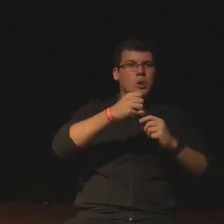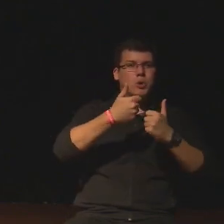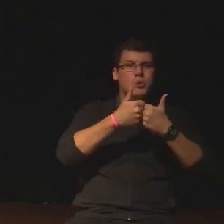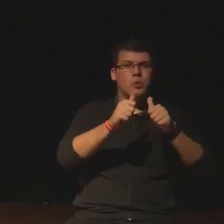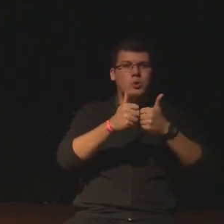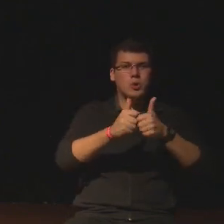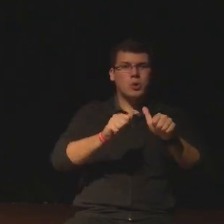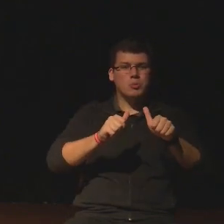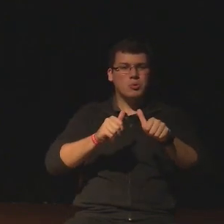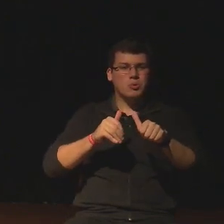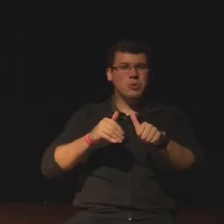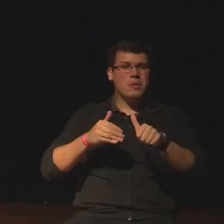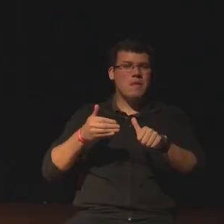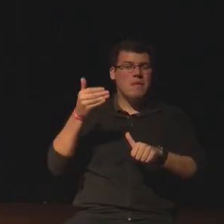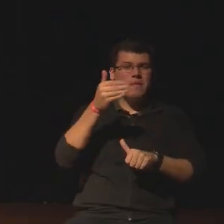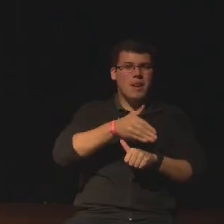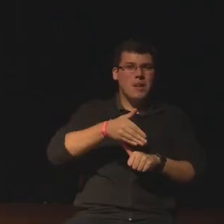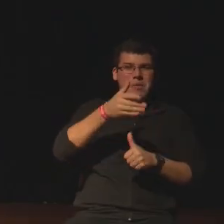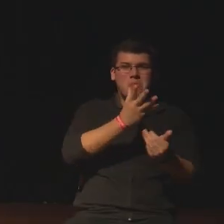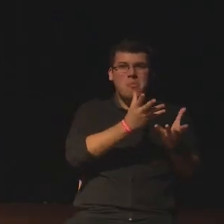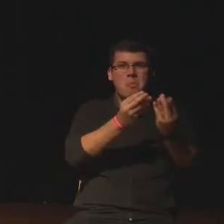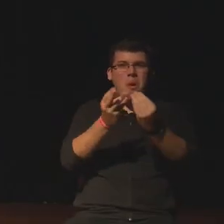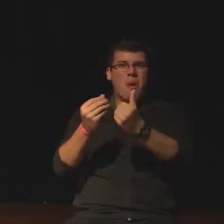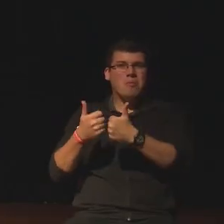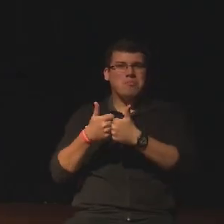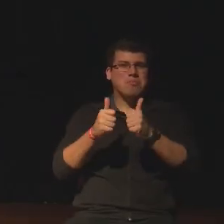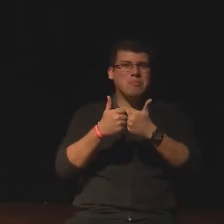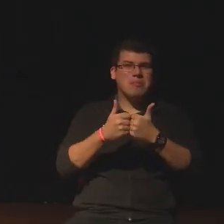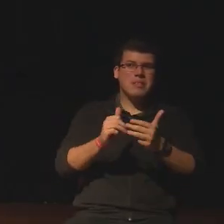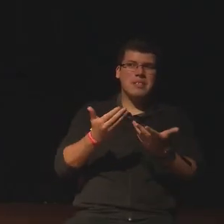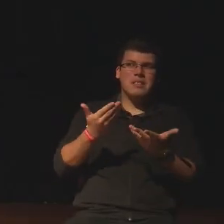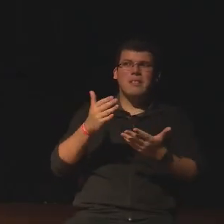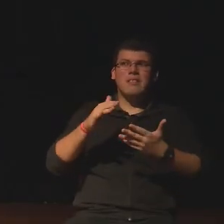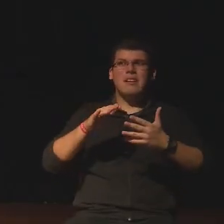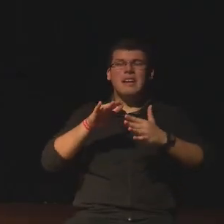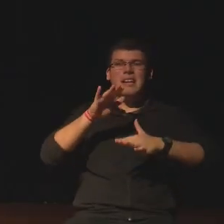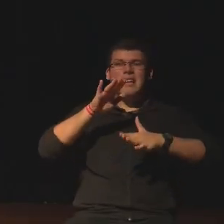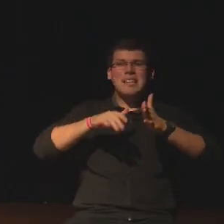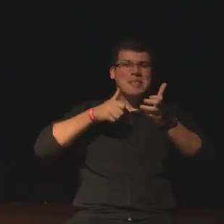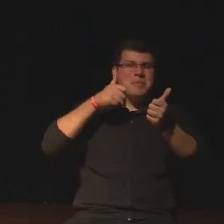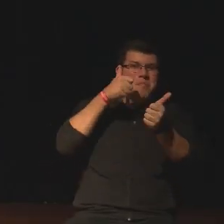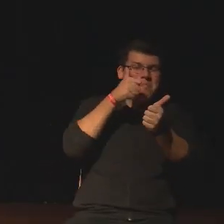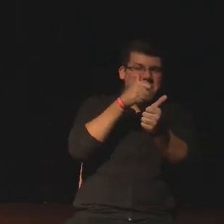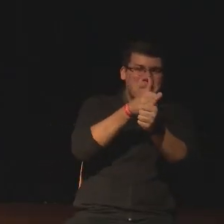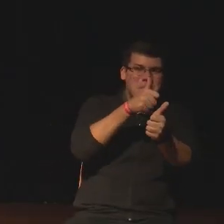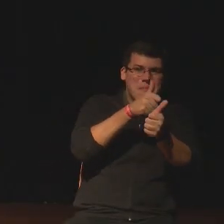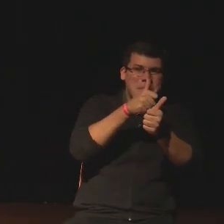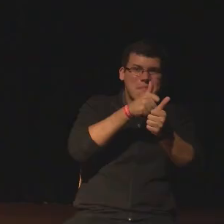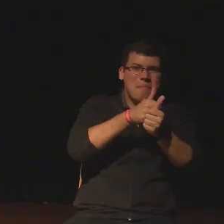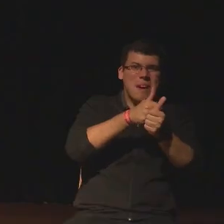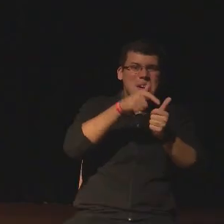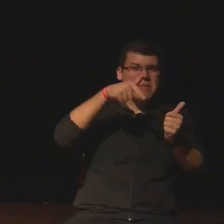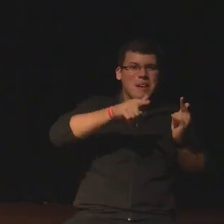que fica ao mesmo tempo tão perto do MASP, mas ao mesmo tempo tão longe, porque é uma subida super íngreme,